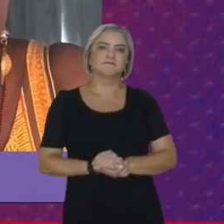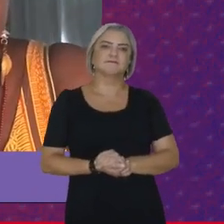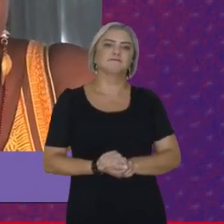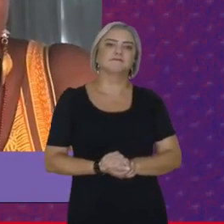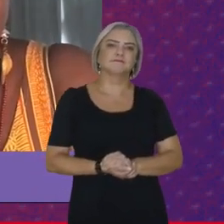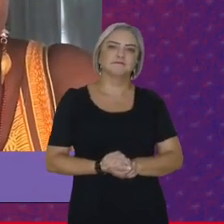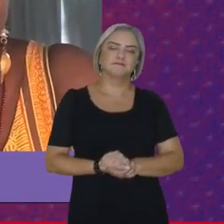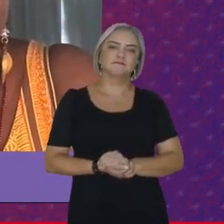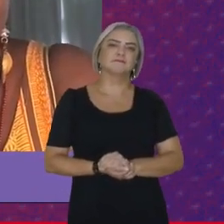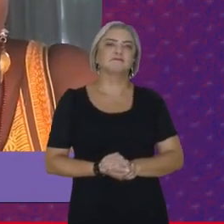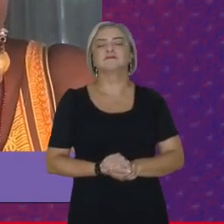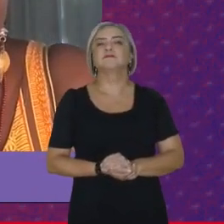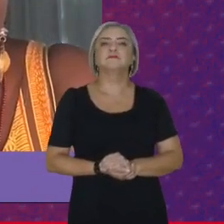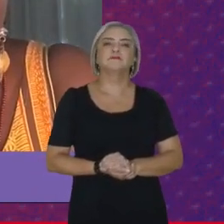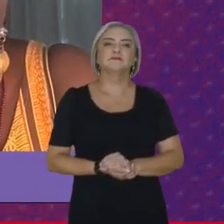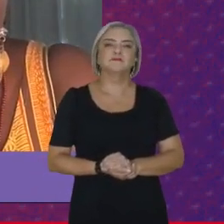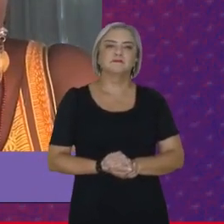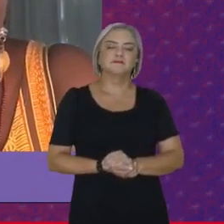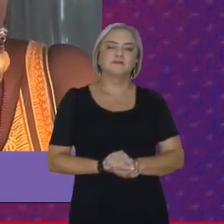Linda.